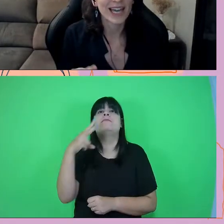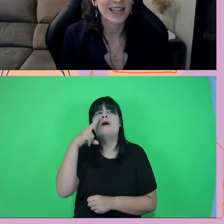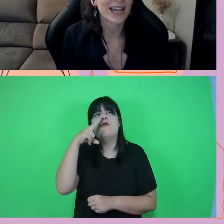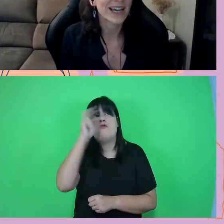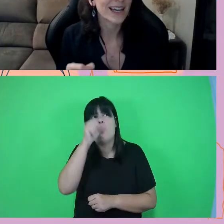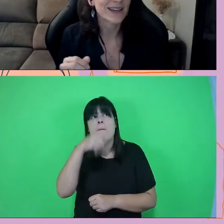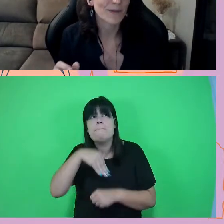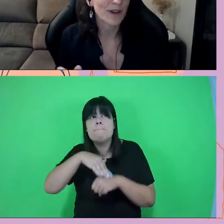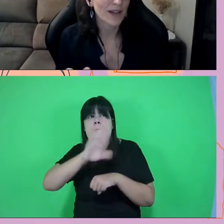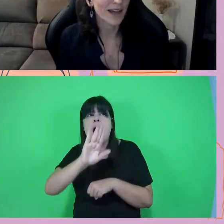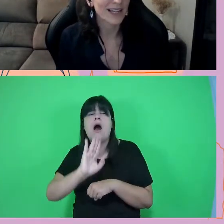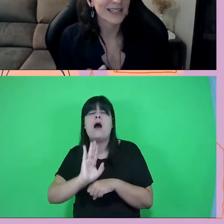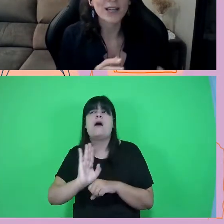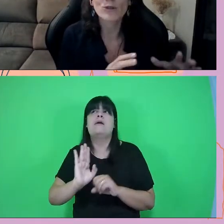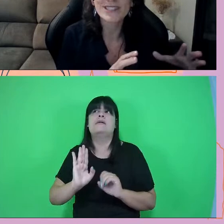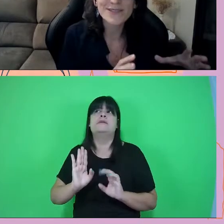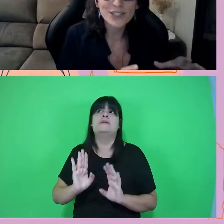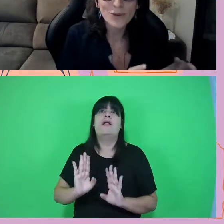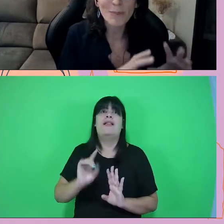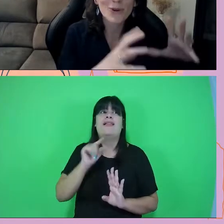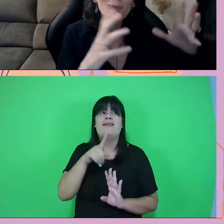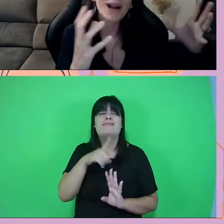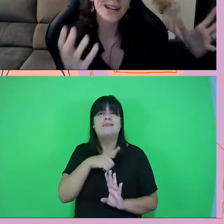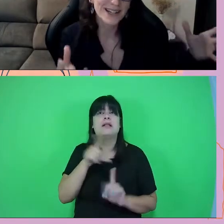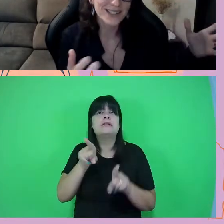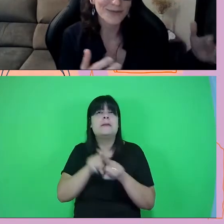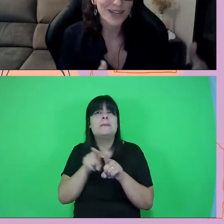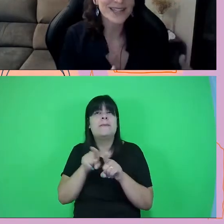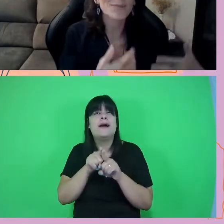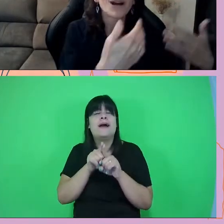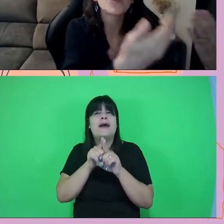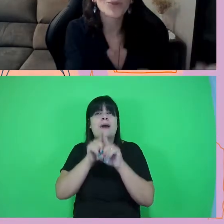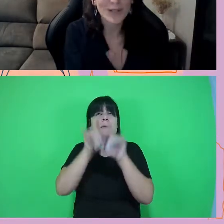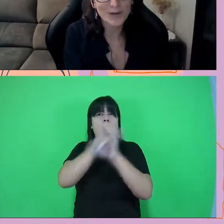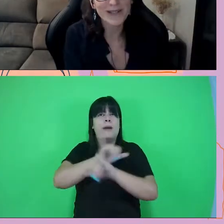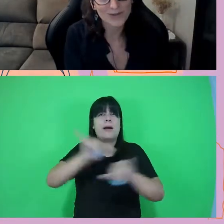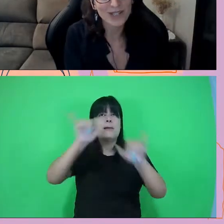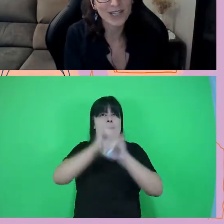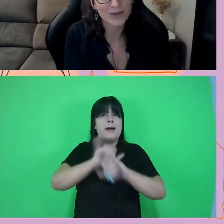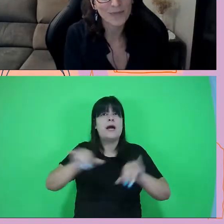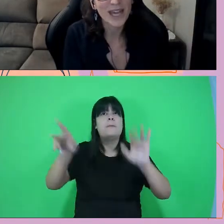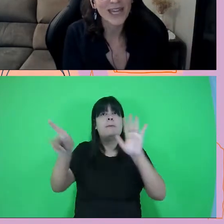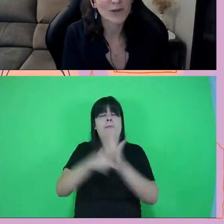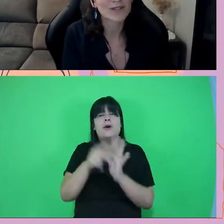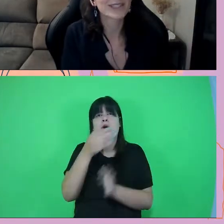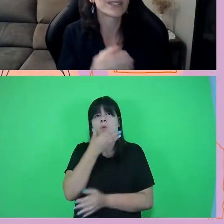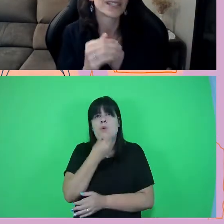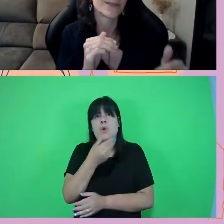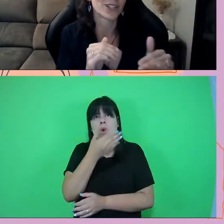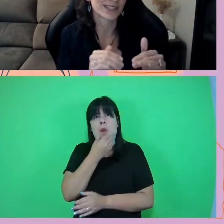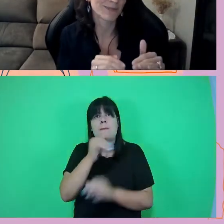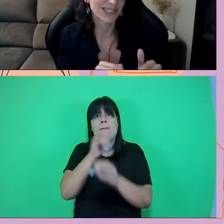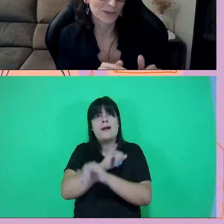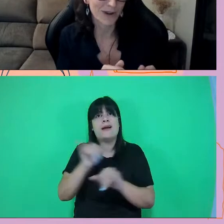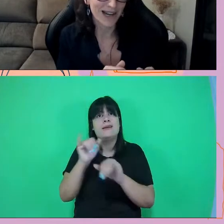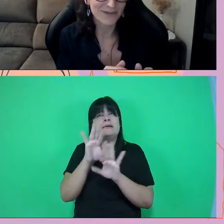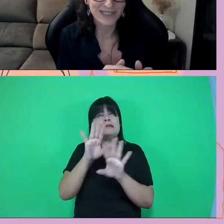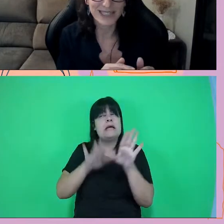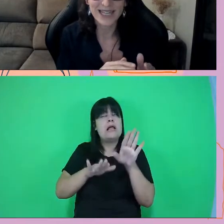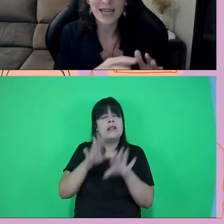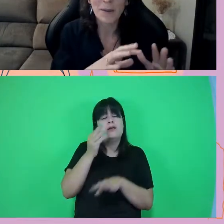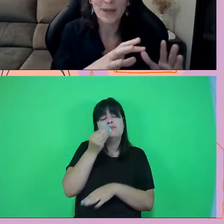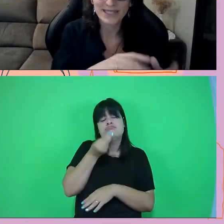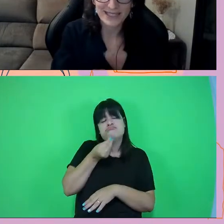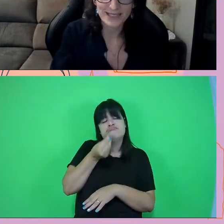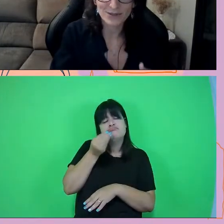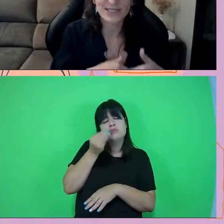forte, ela tem inclusive a sua propaganda feita para o público masculino, e quando são cervejas mais suaves,